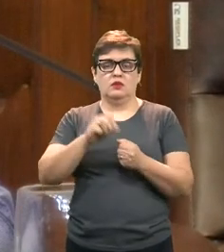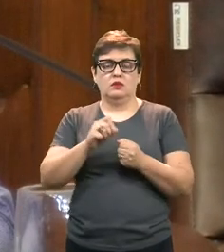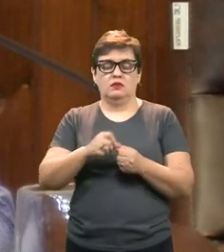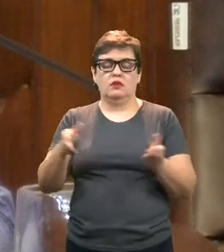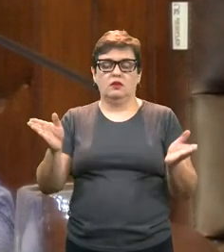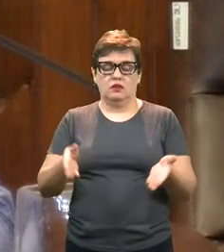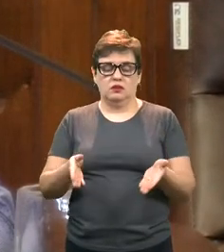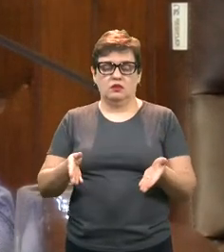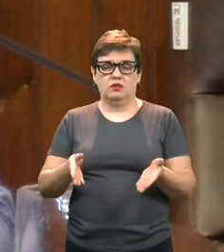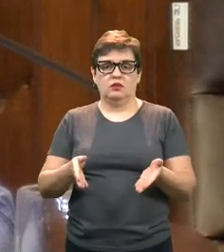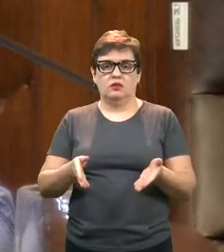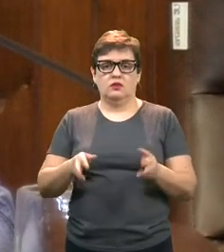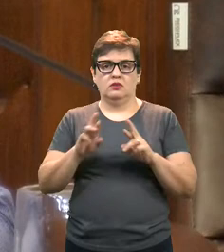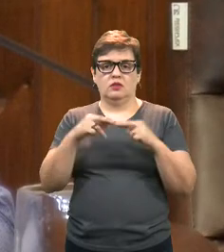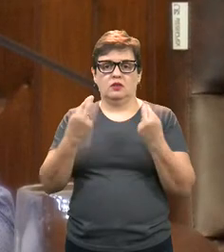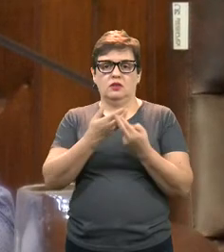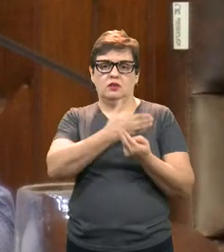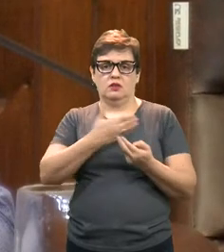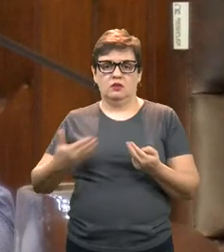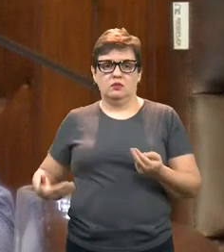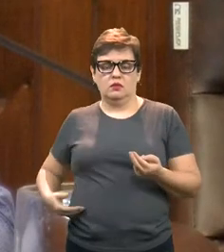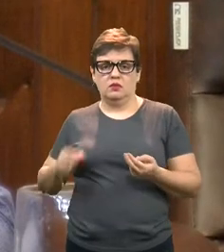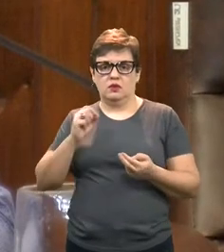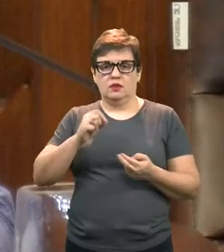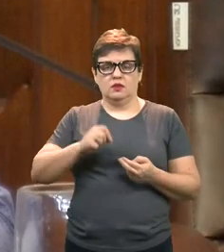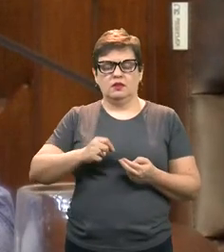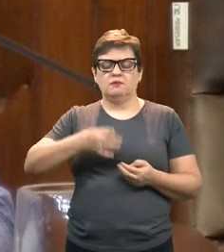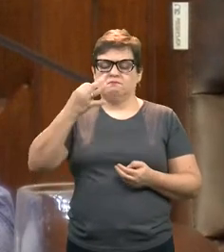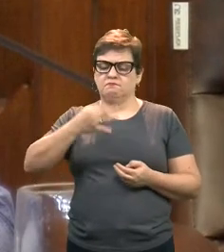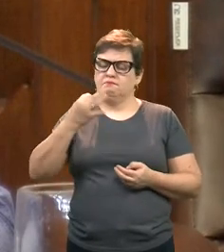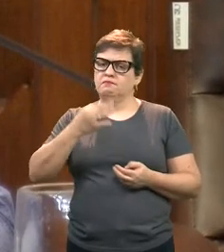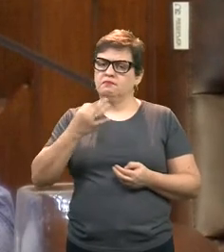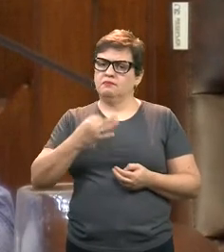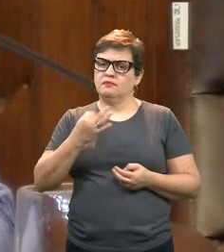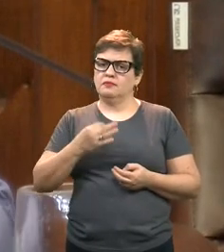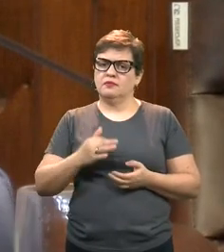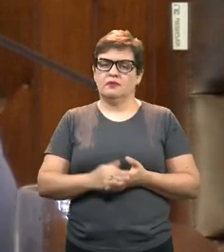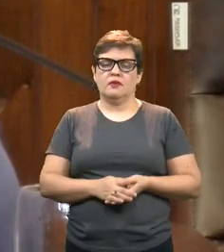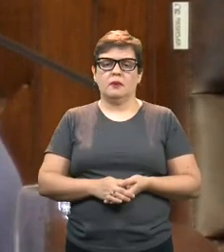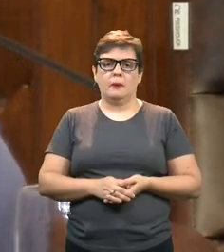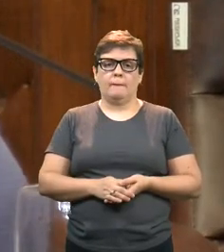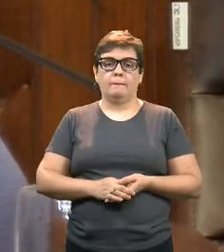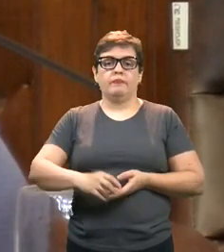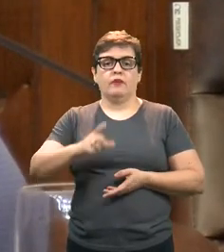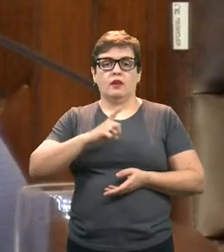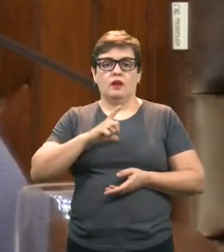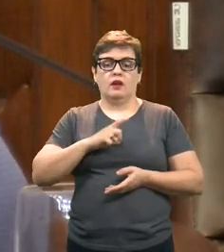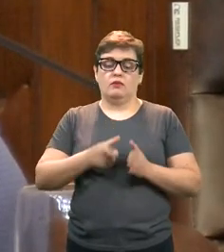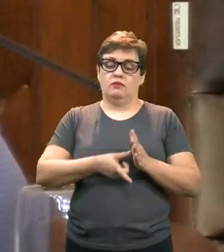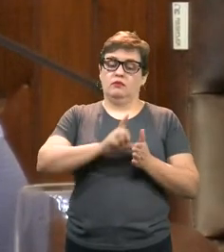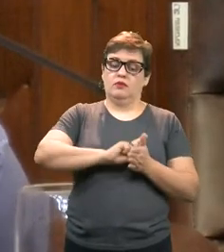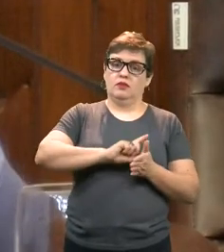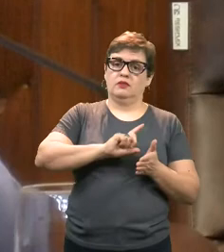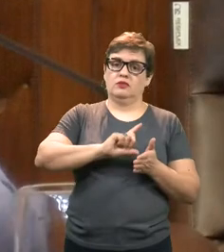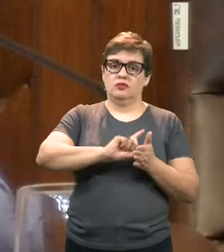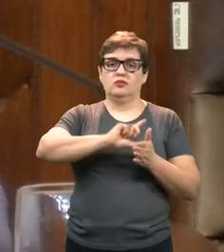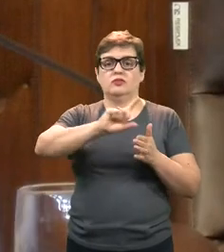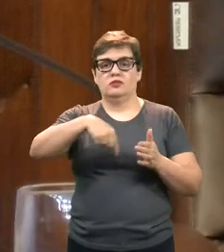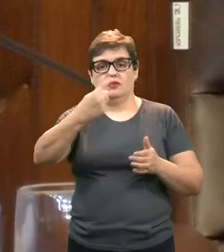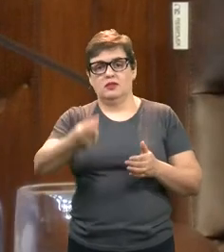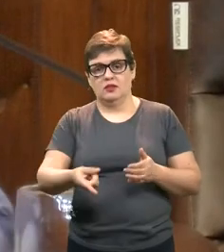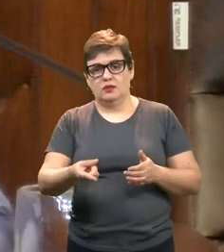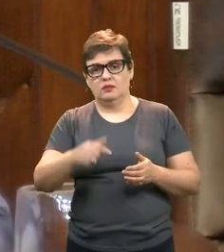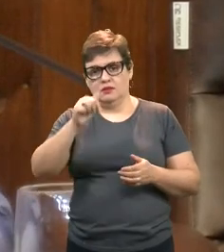pública, que certamente será antológica. Haverá um antes e um depois desta